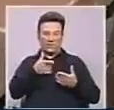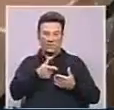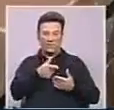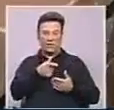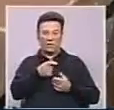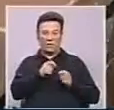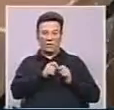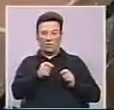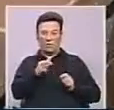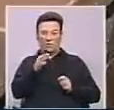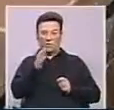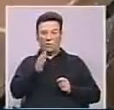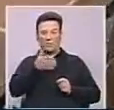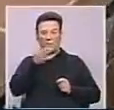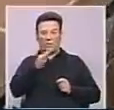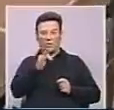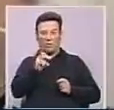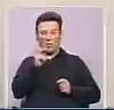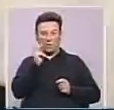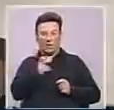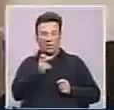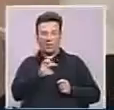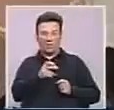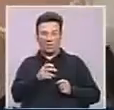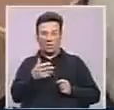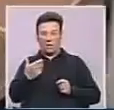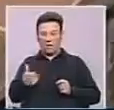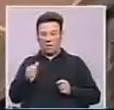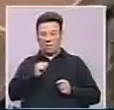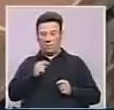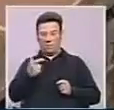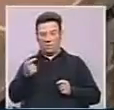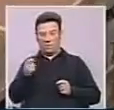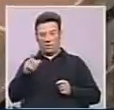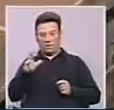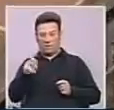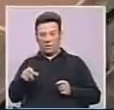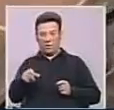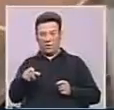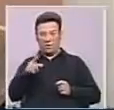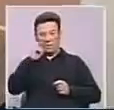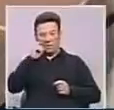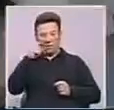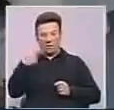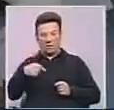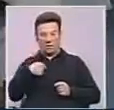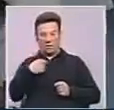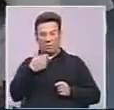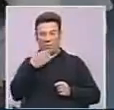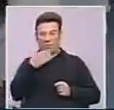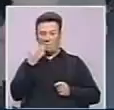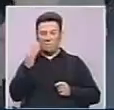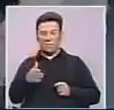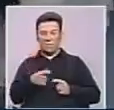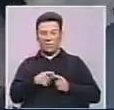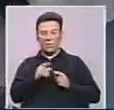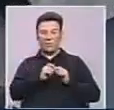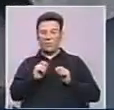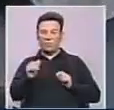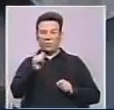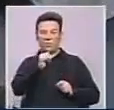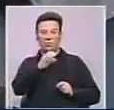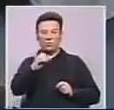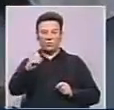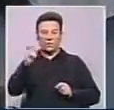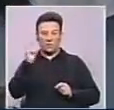de 40 anos e a nossa telha é garantido pelo menos uma duração de 200